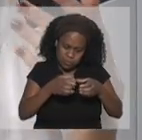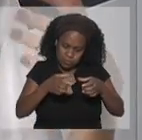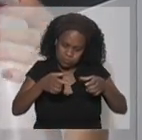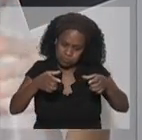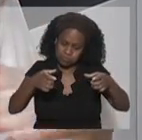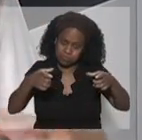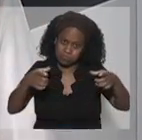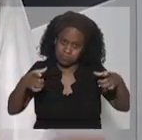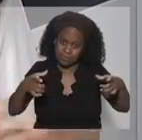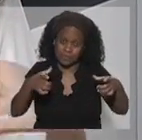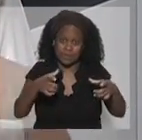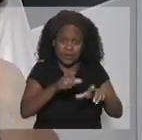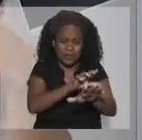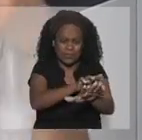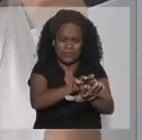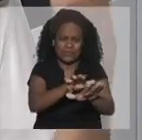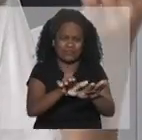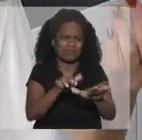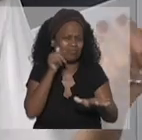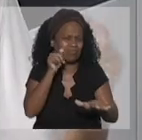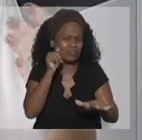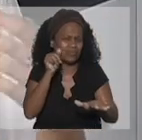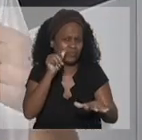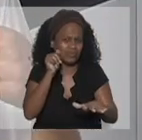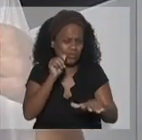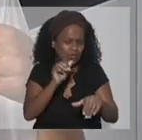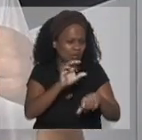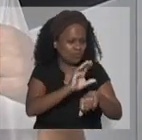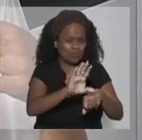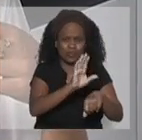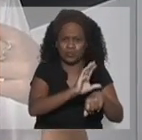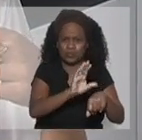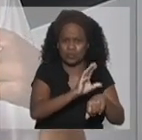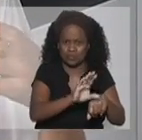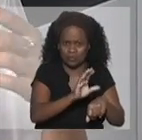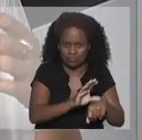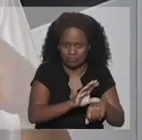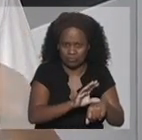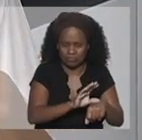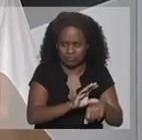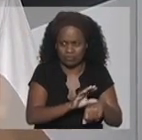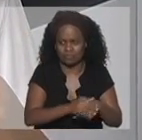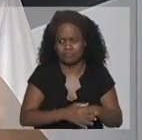foi crescendo, de meninas de vários cursos, de vários coletivos.